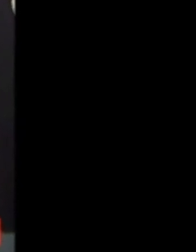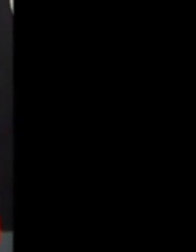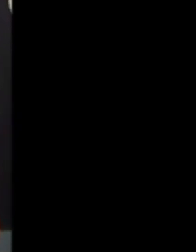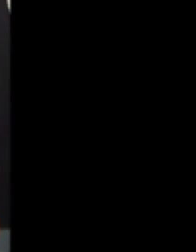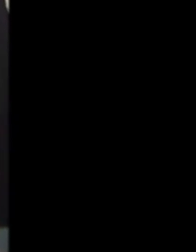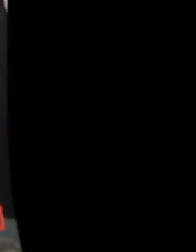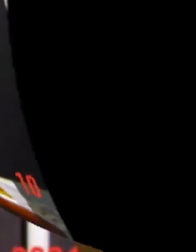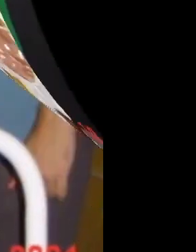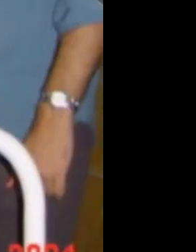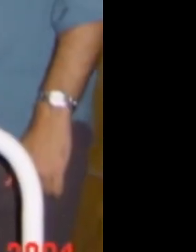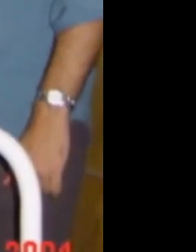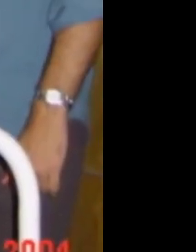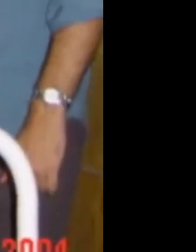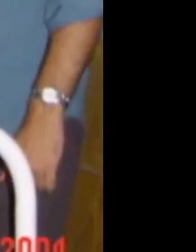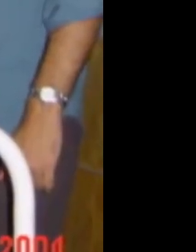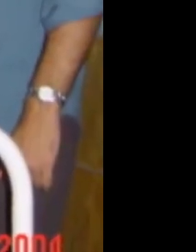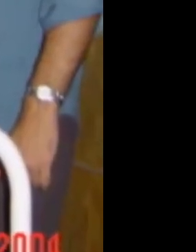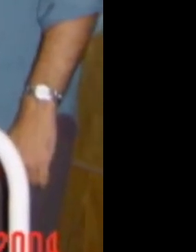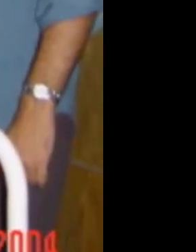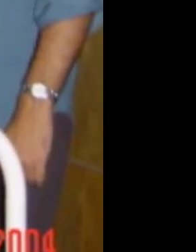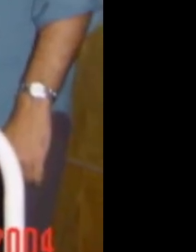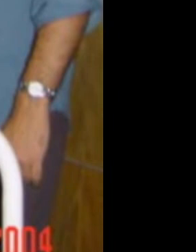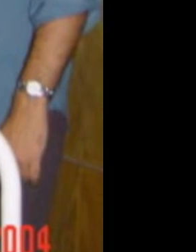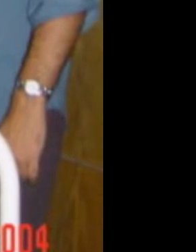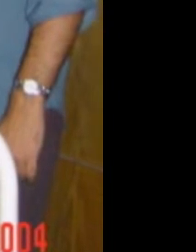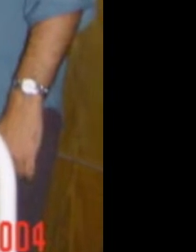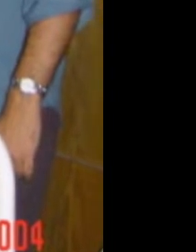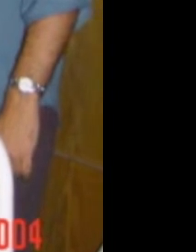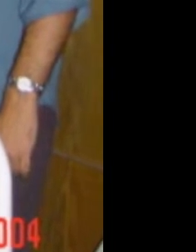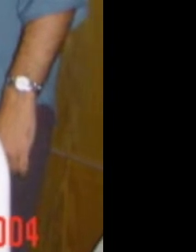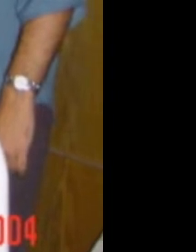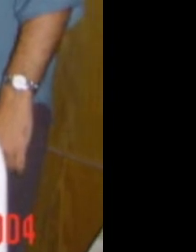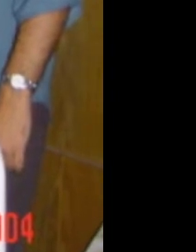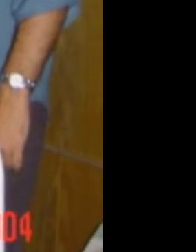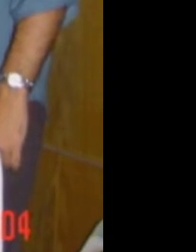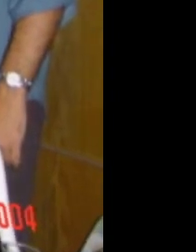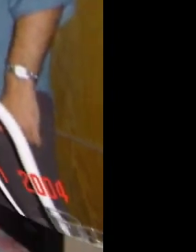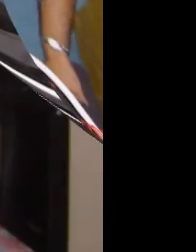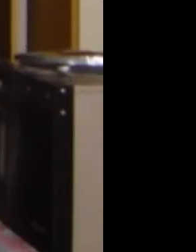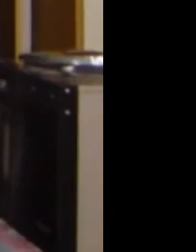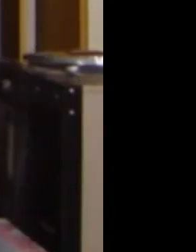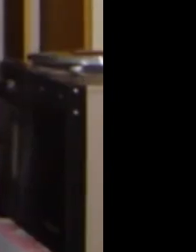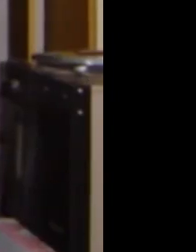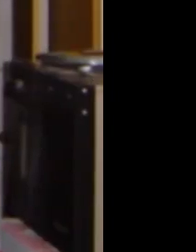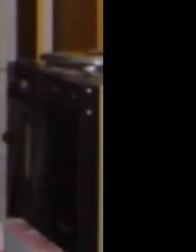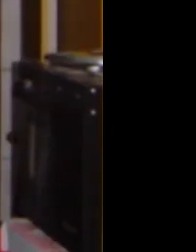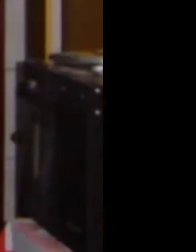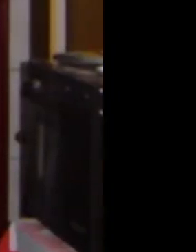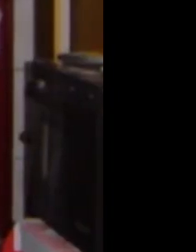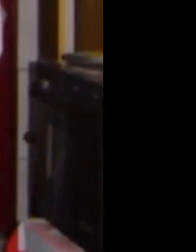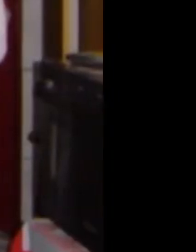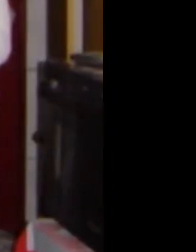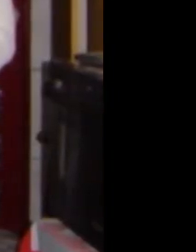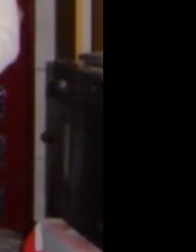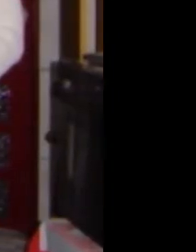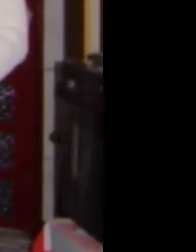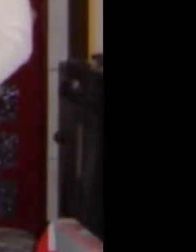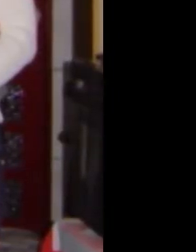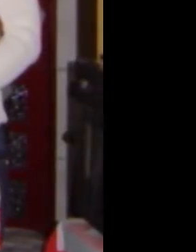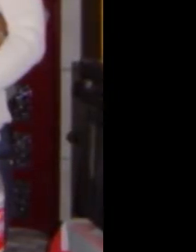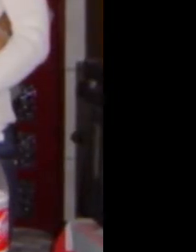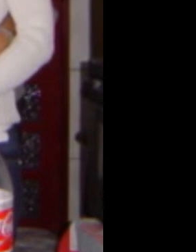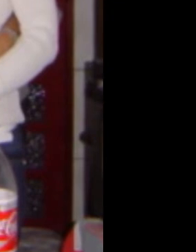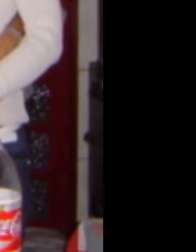em mim. Eu não sabia que doía tanto uma mesa num canto,